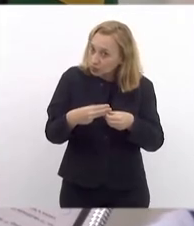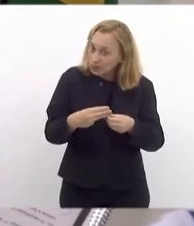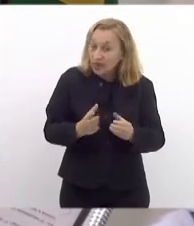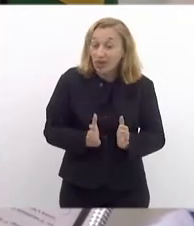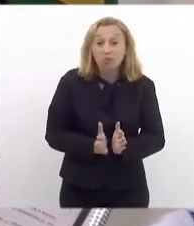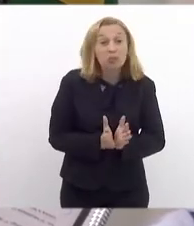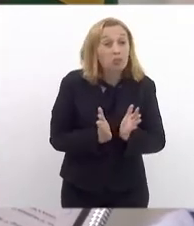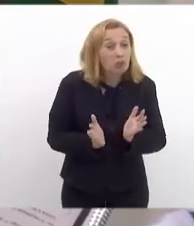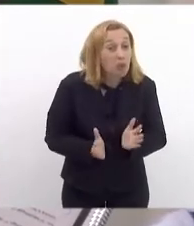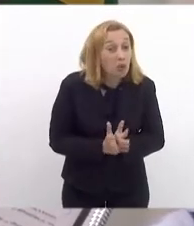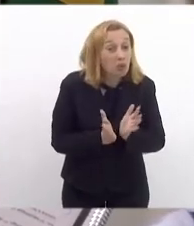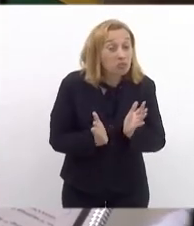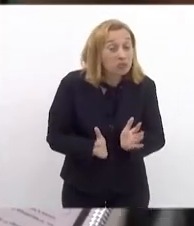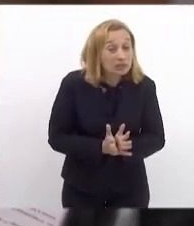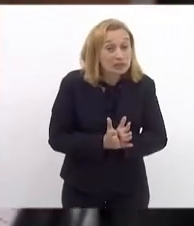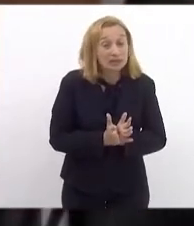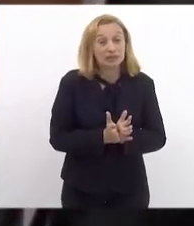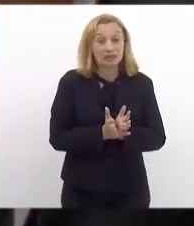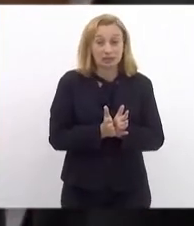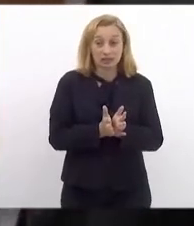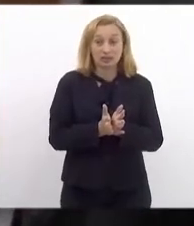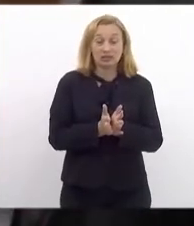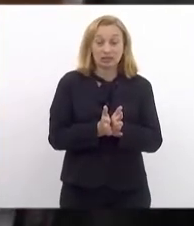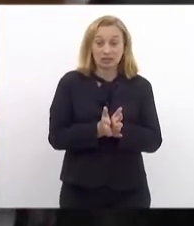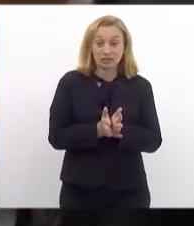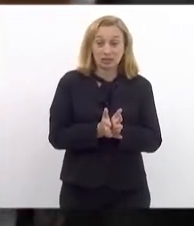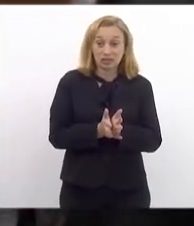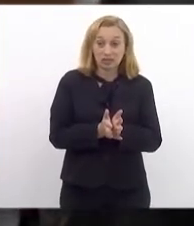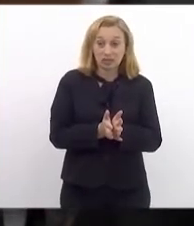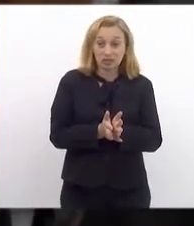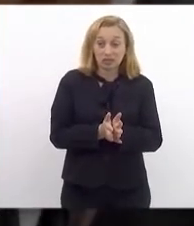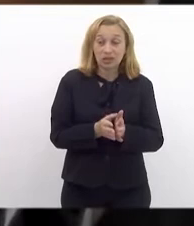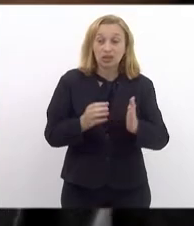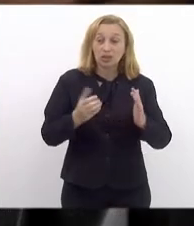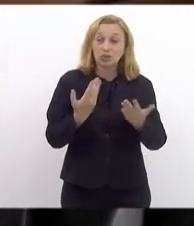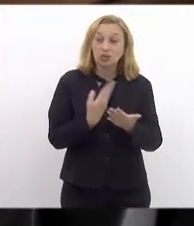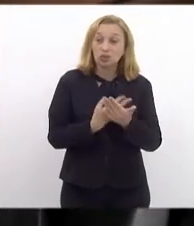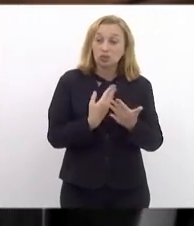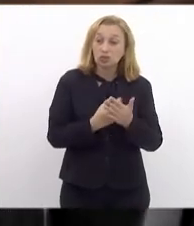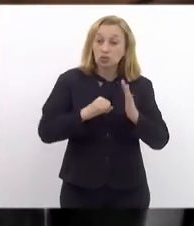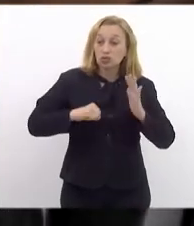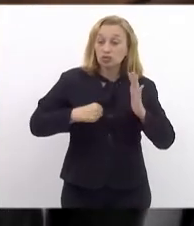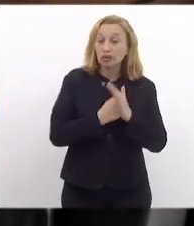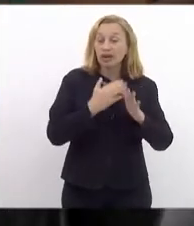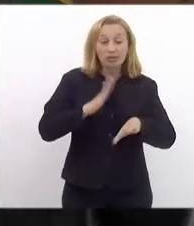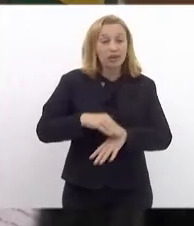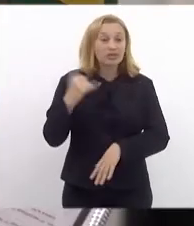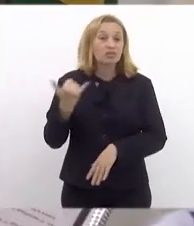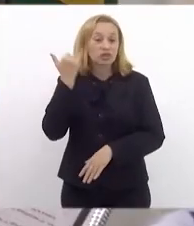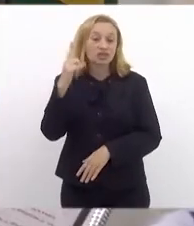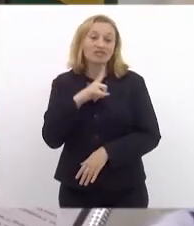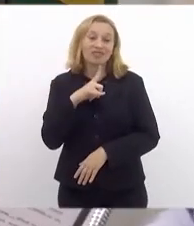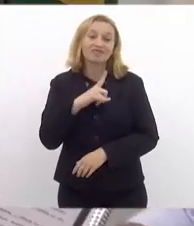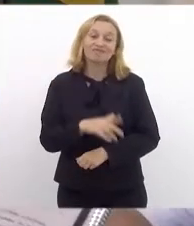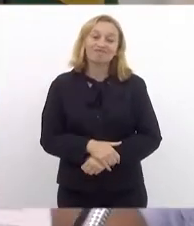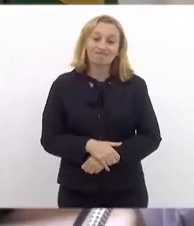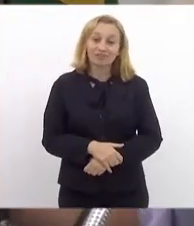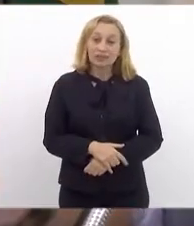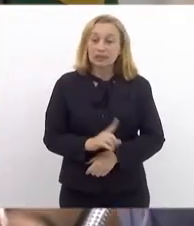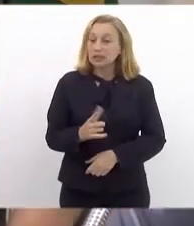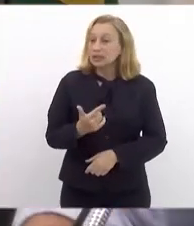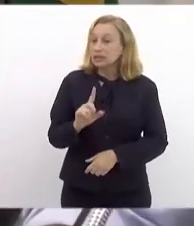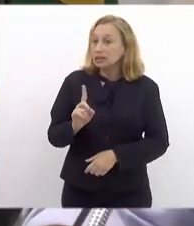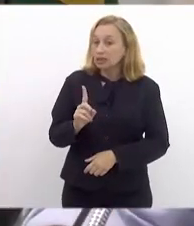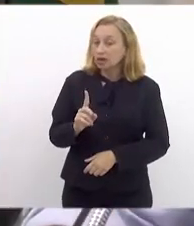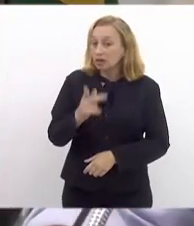calamidade pública horrorosa e o estudo de impacto é a coisa mais importante que tem e não as